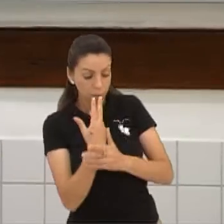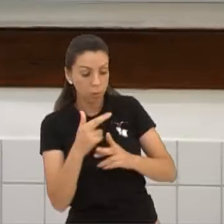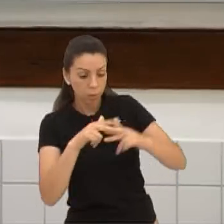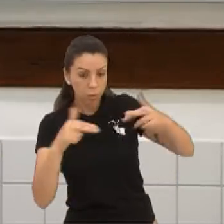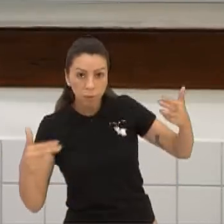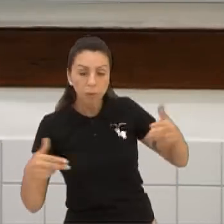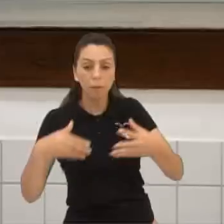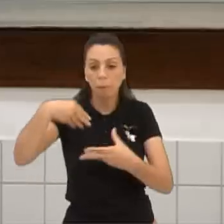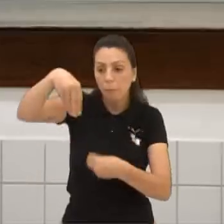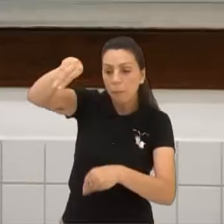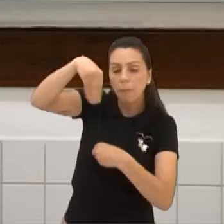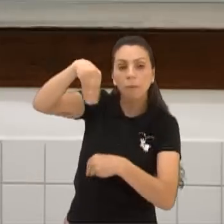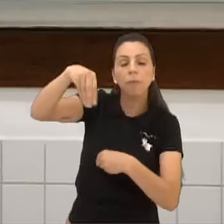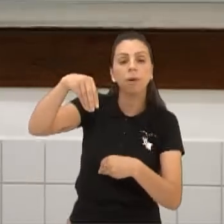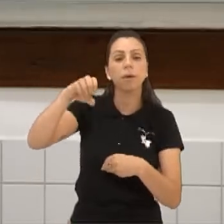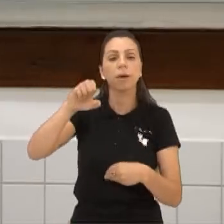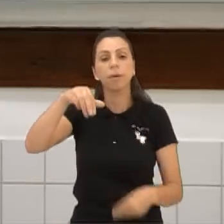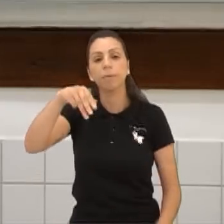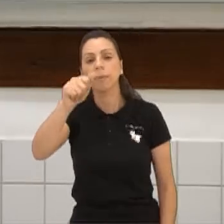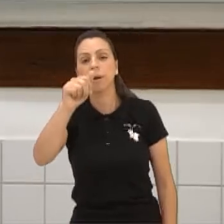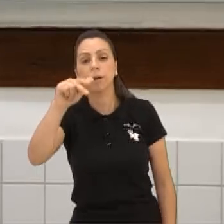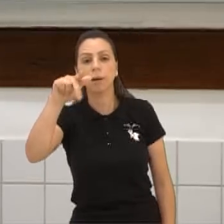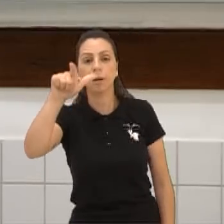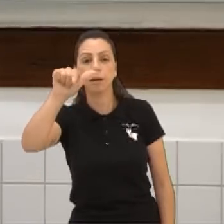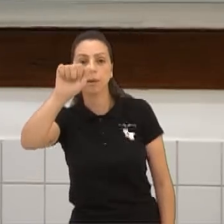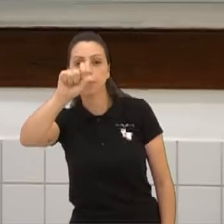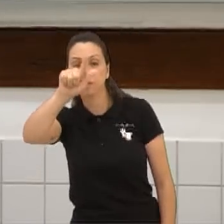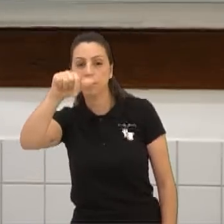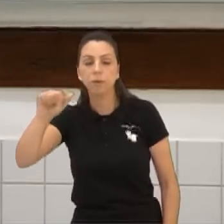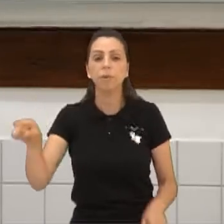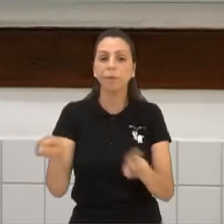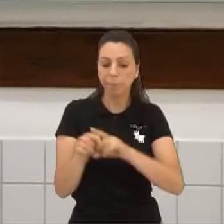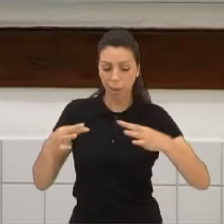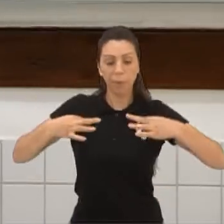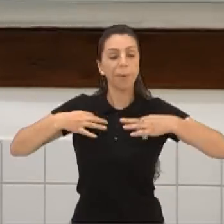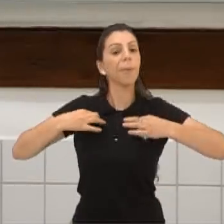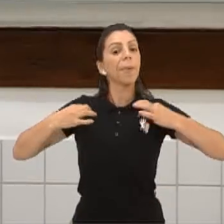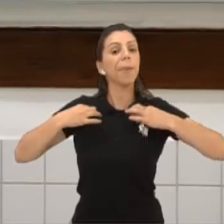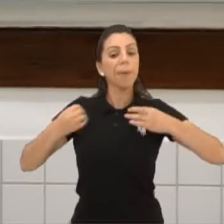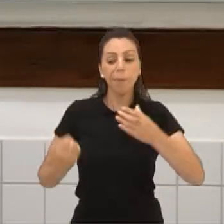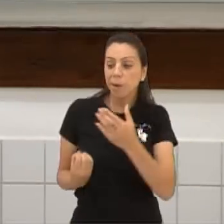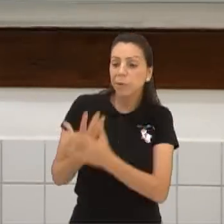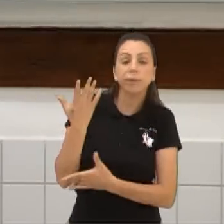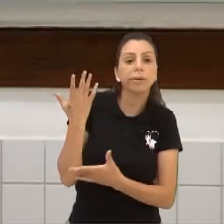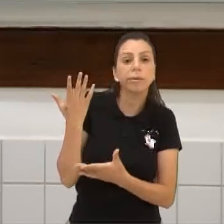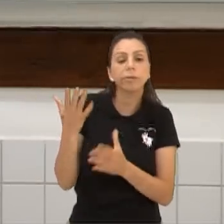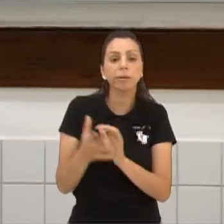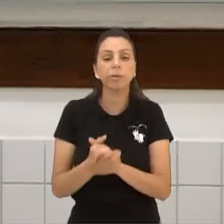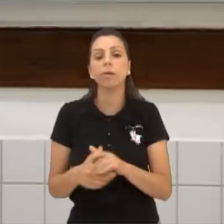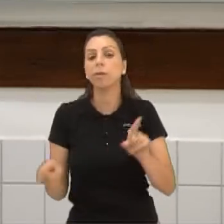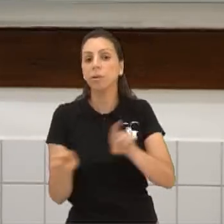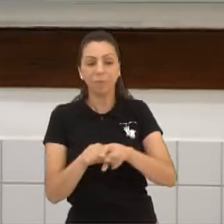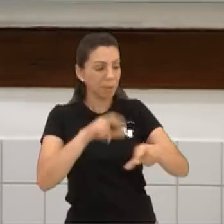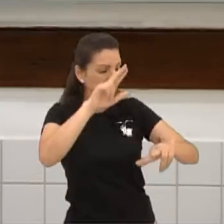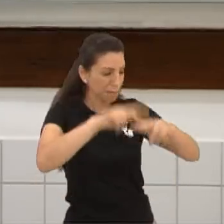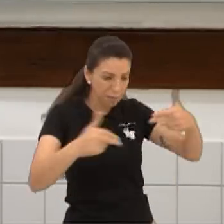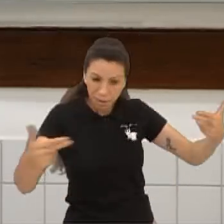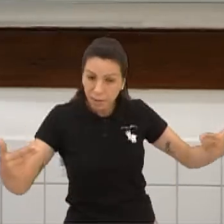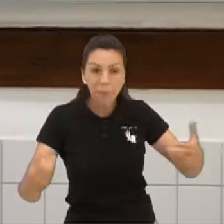determinadas embalagens, qual é a origem que produz, por exemplo, a minha vestimenta, qual é a origem de tudo aquilo que me traz